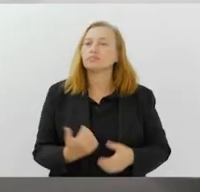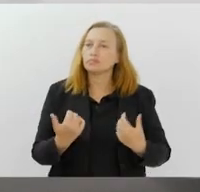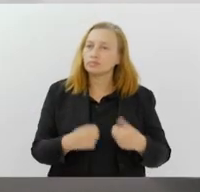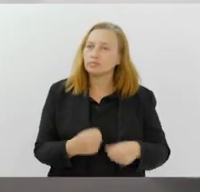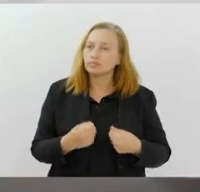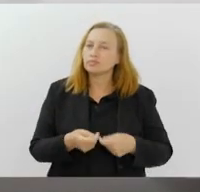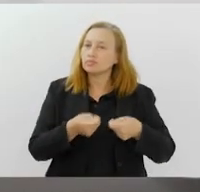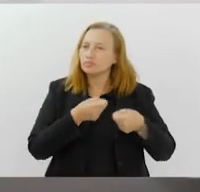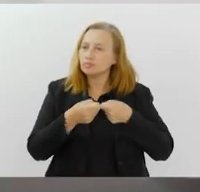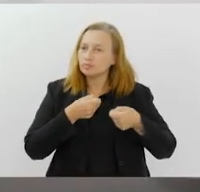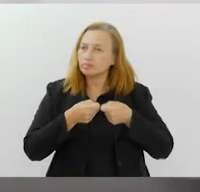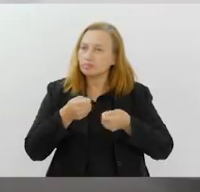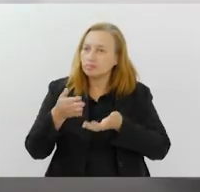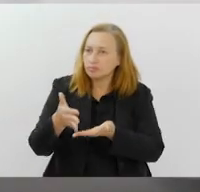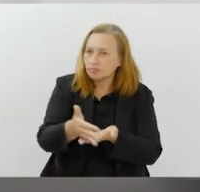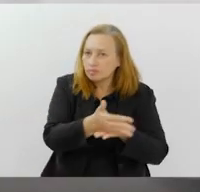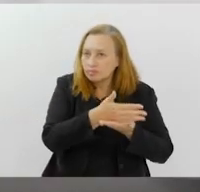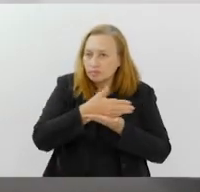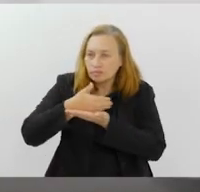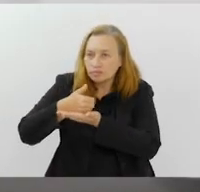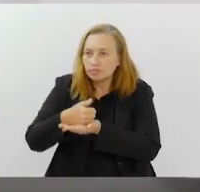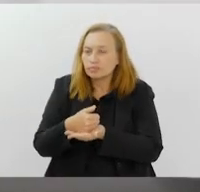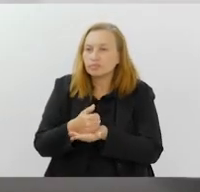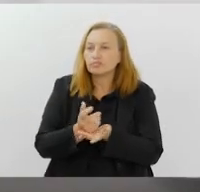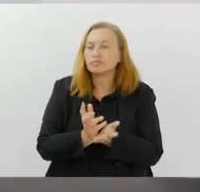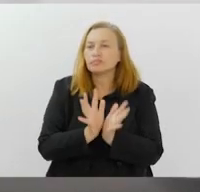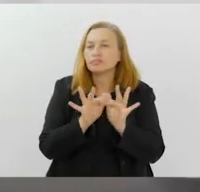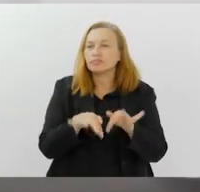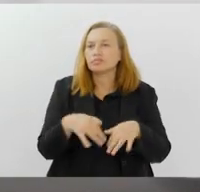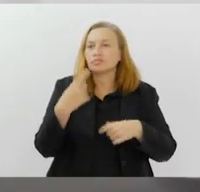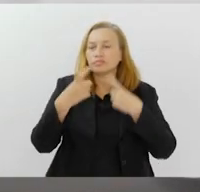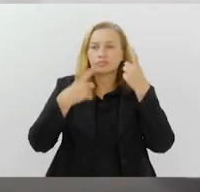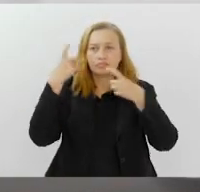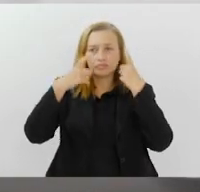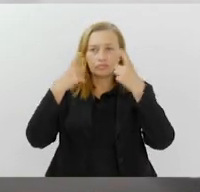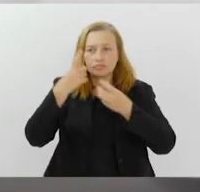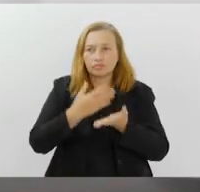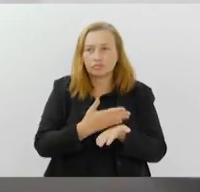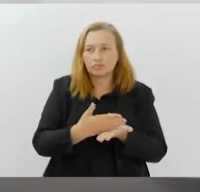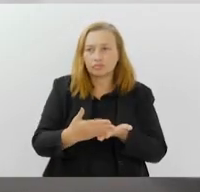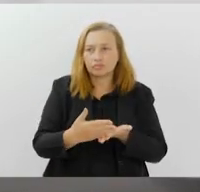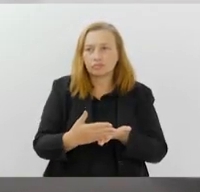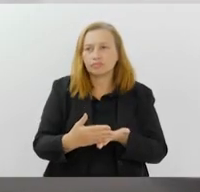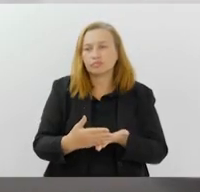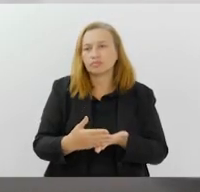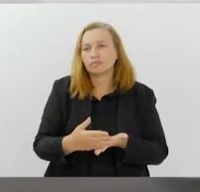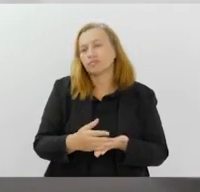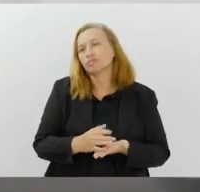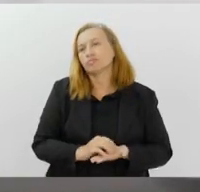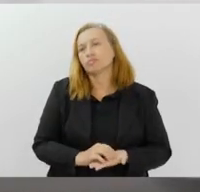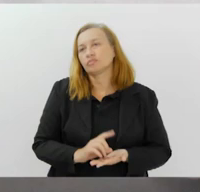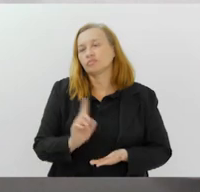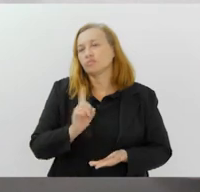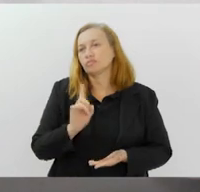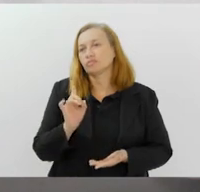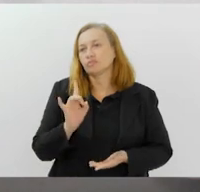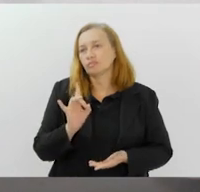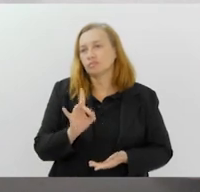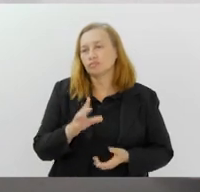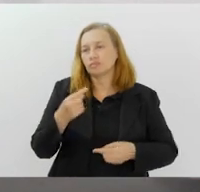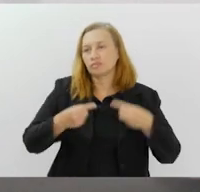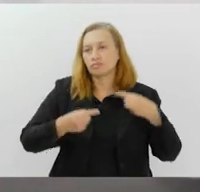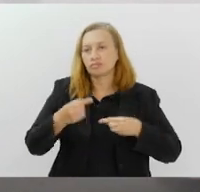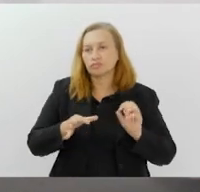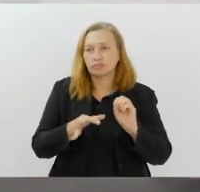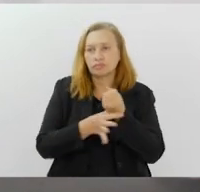ter controle desses dados E aí eu fecho trazendo a preocupação que eu trouxe no início isso não é apenas um debate de